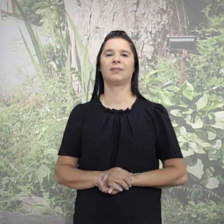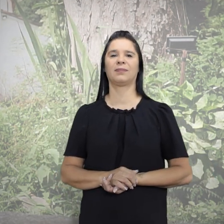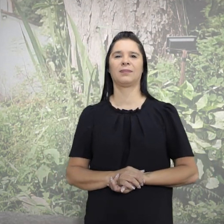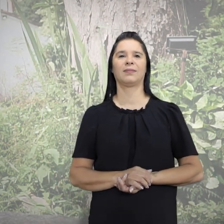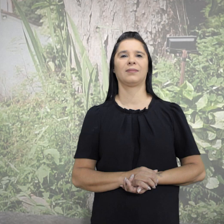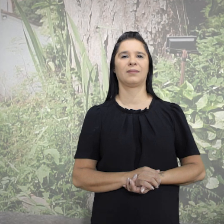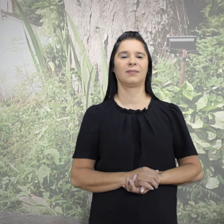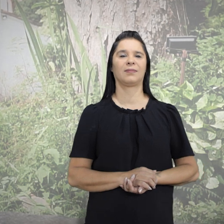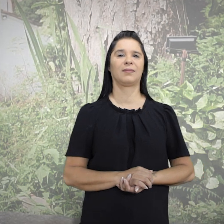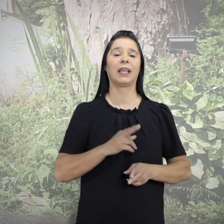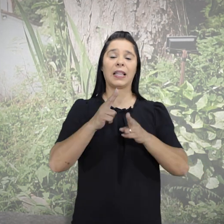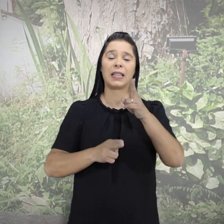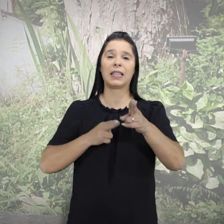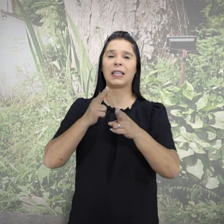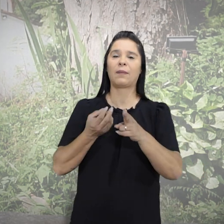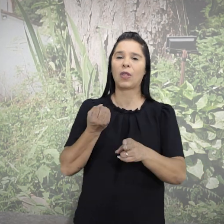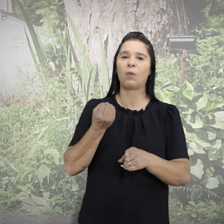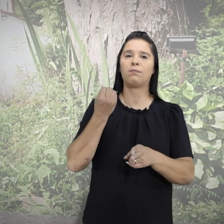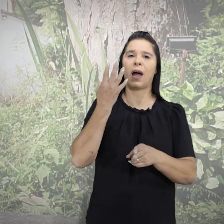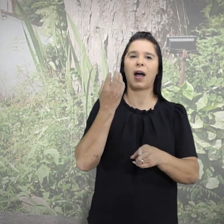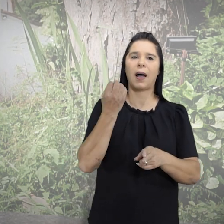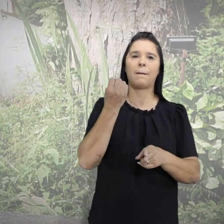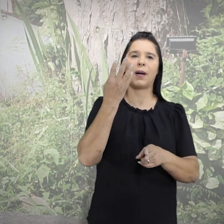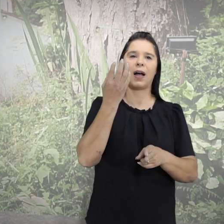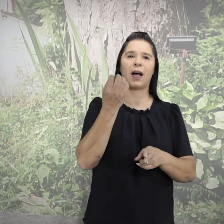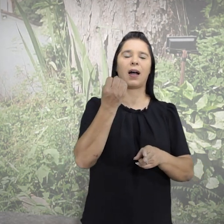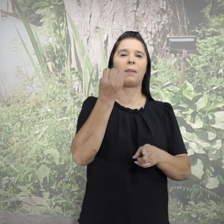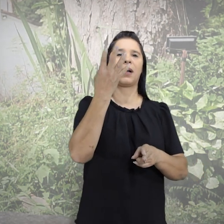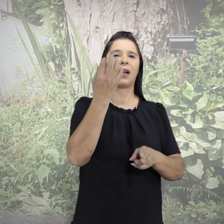lá. Maria fumaça